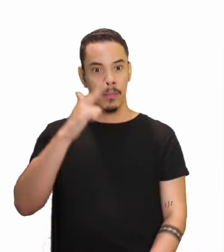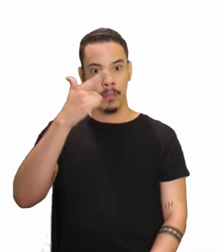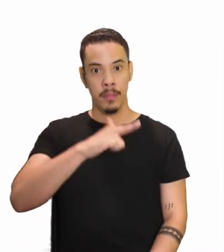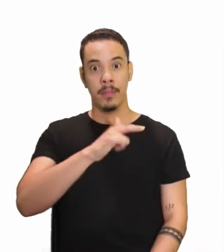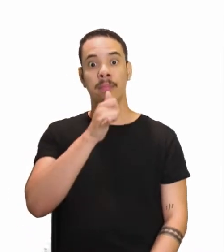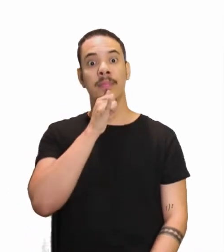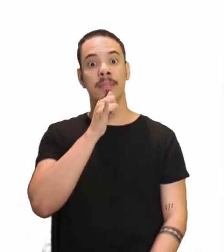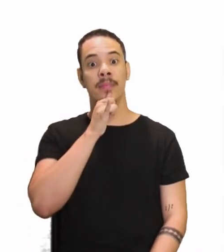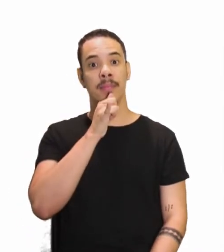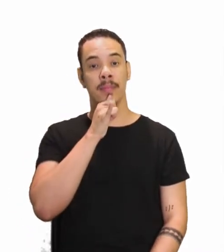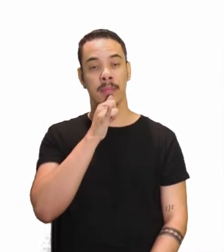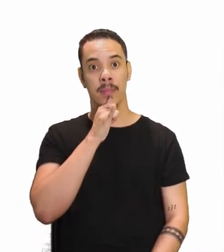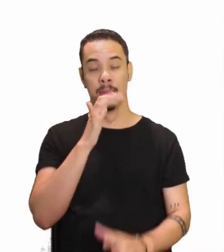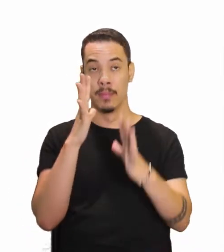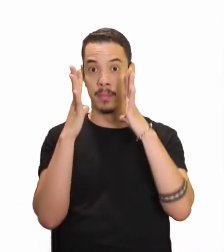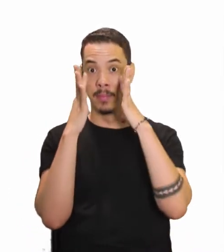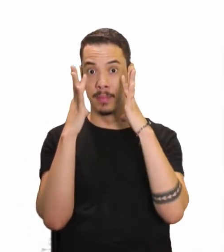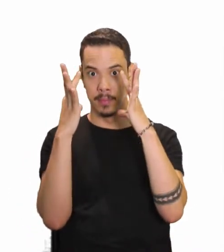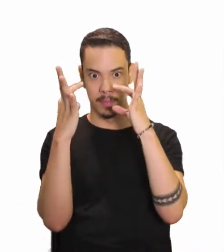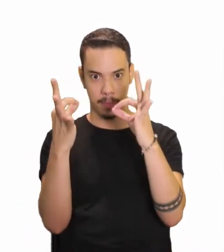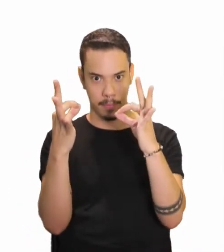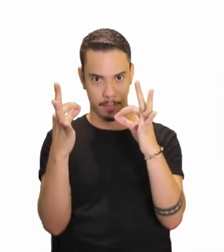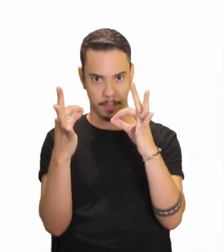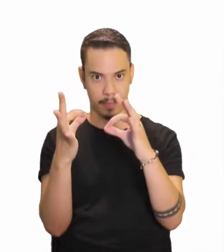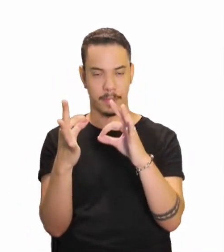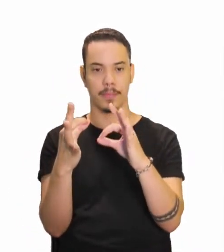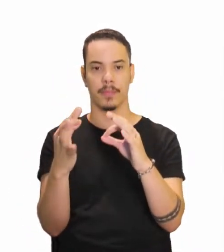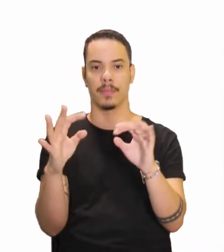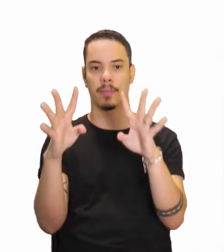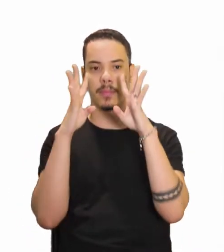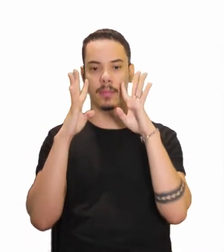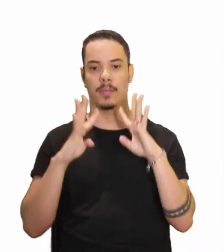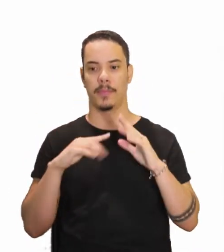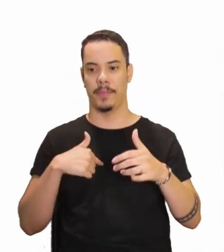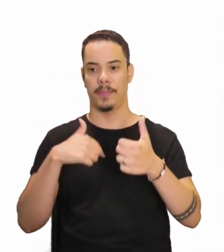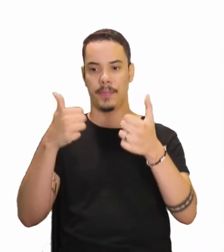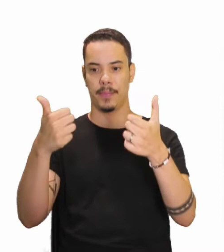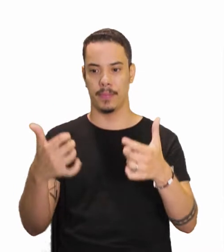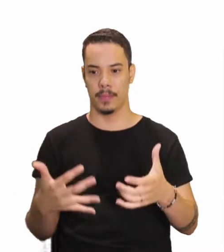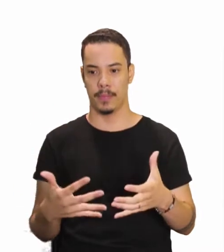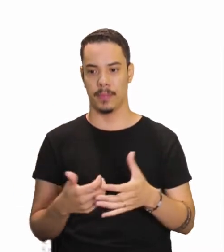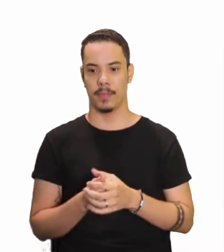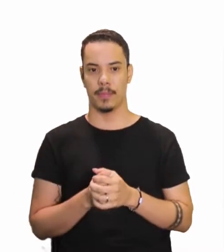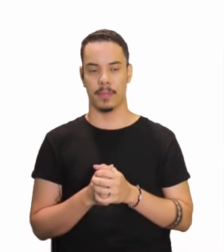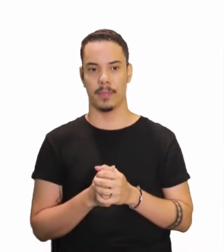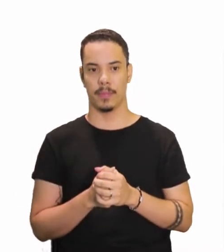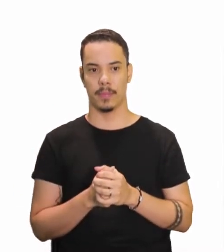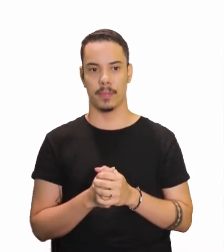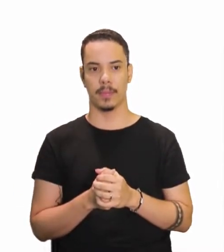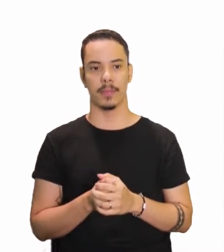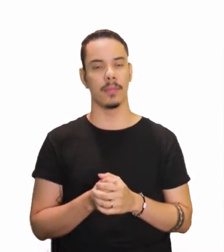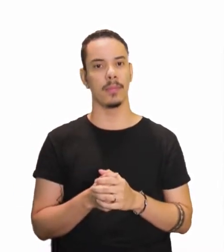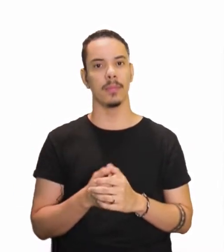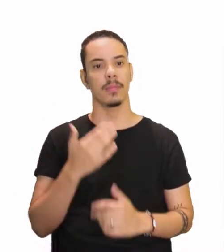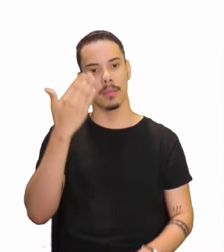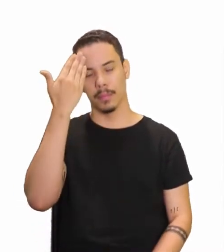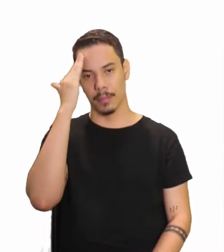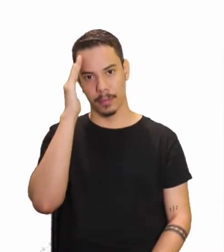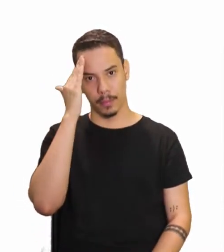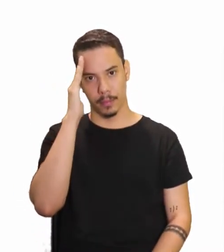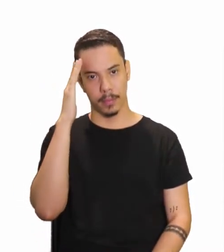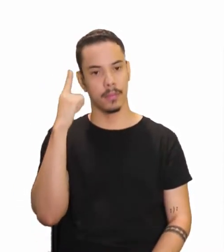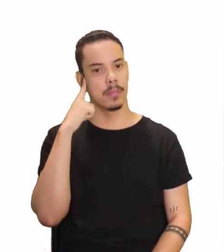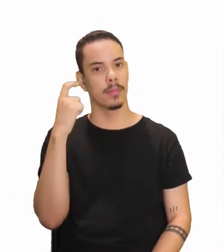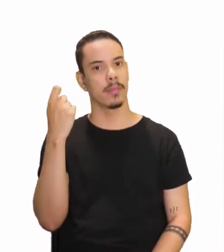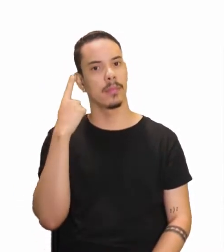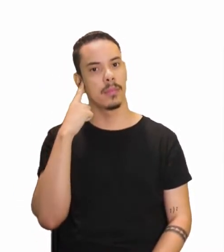exemplos aqui. Atenção, hein? Fica de olho, vamos lá. Vamos aí entender agora sobre o som, né,